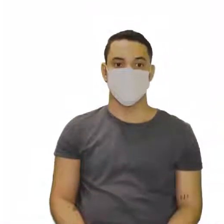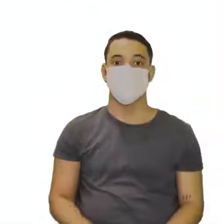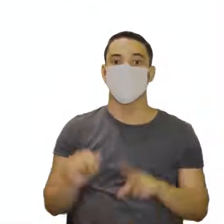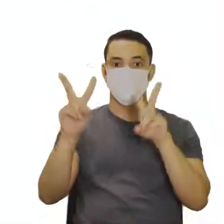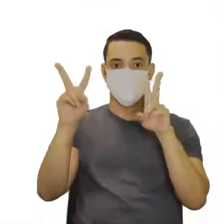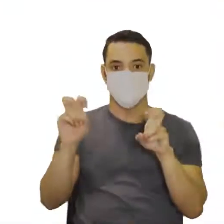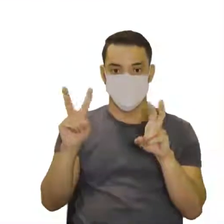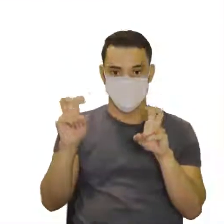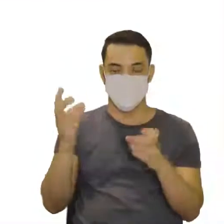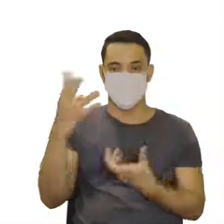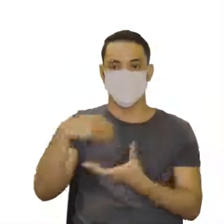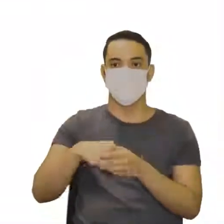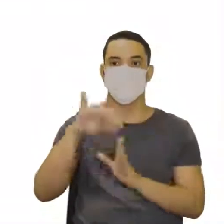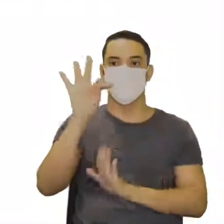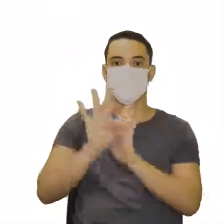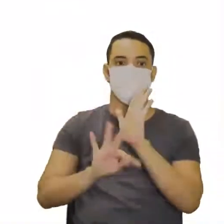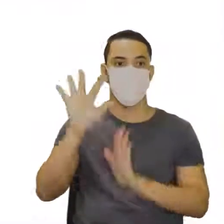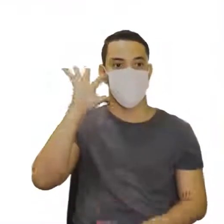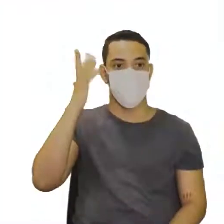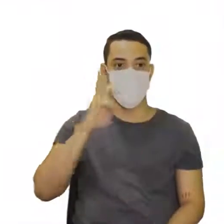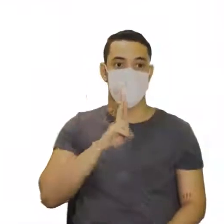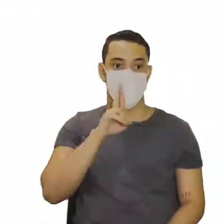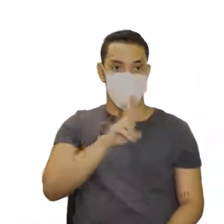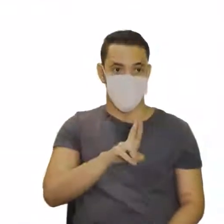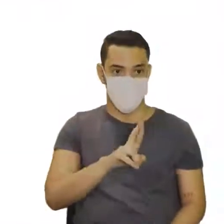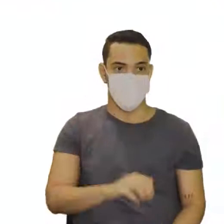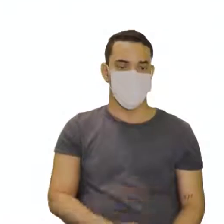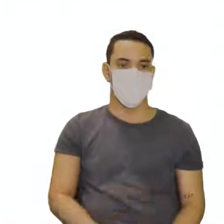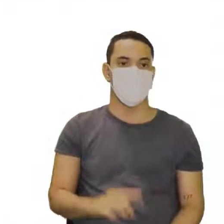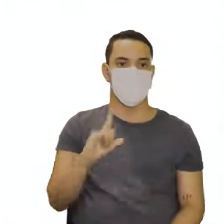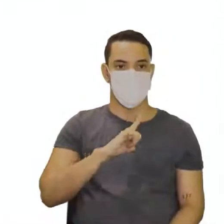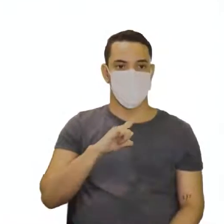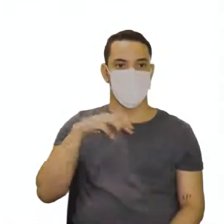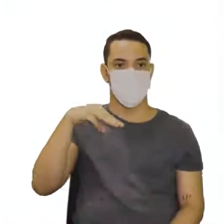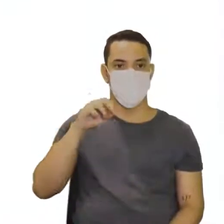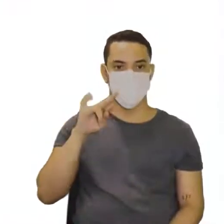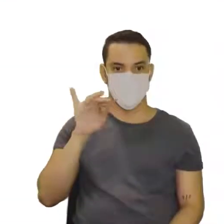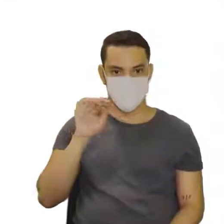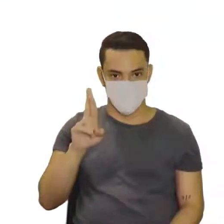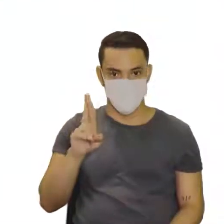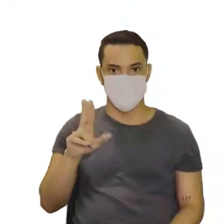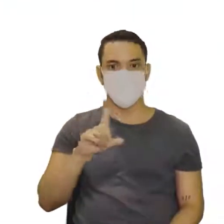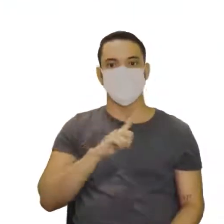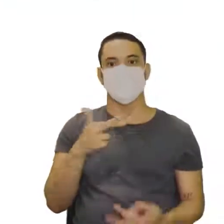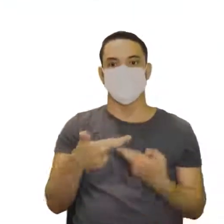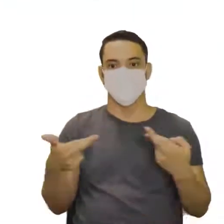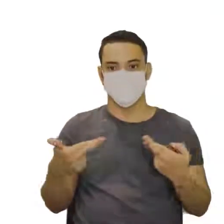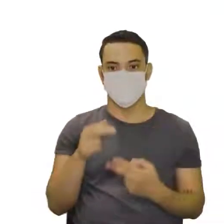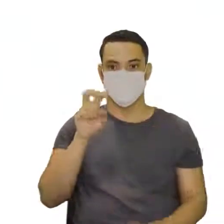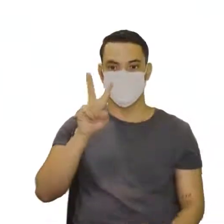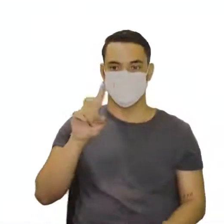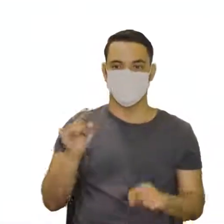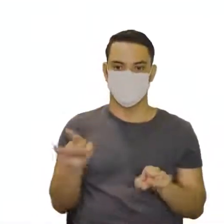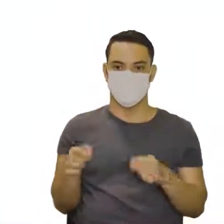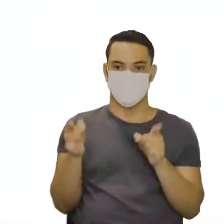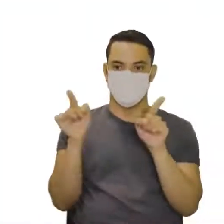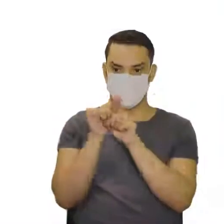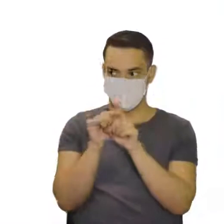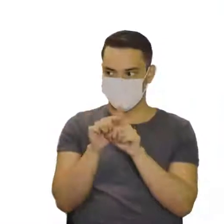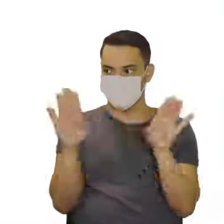assunto tratado no texto, resolva a seguinte situação. Eu tenho um motor elétrico de resistência interna de 2